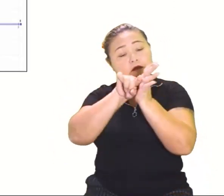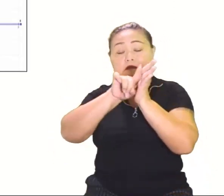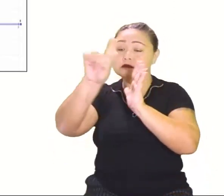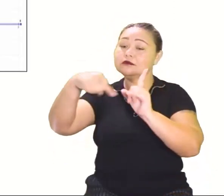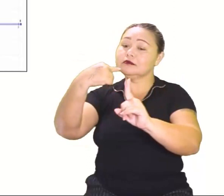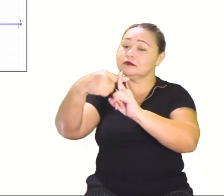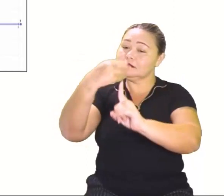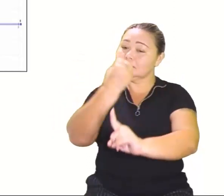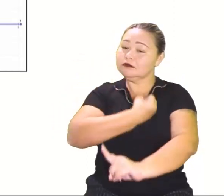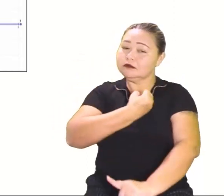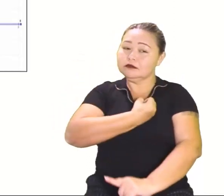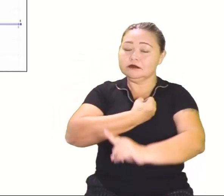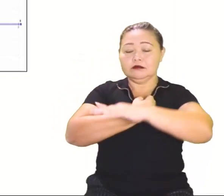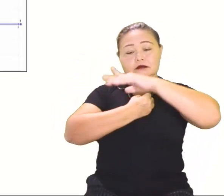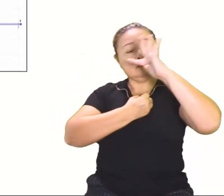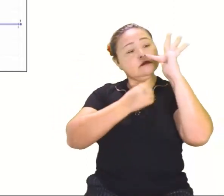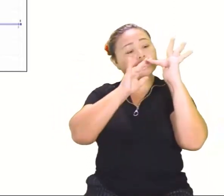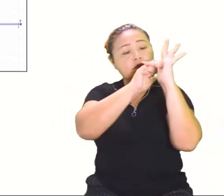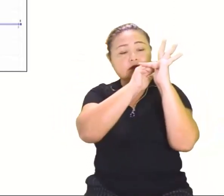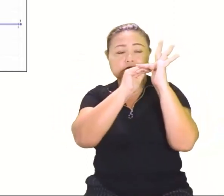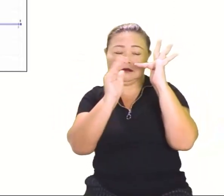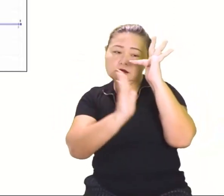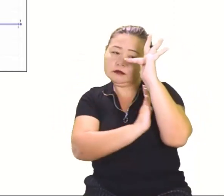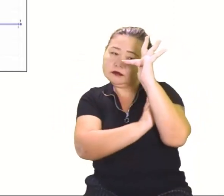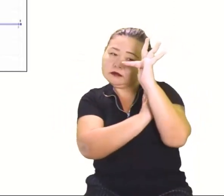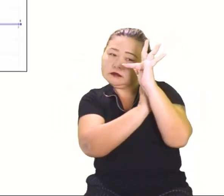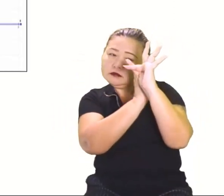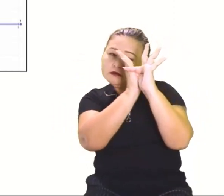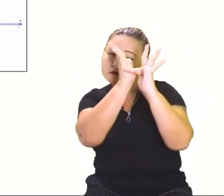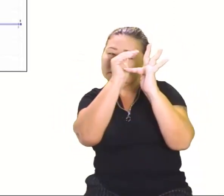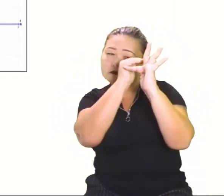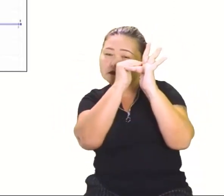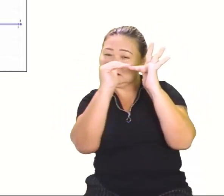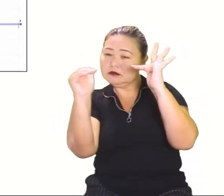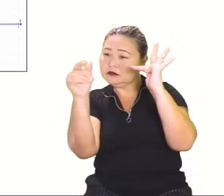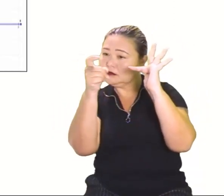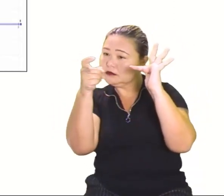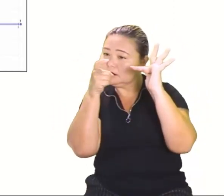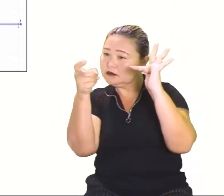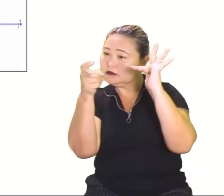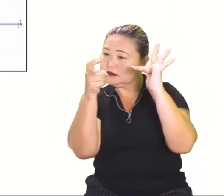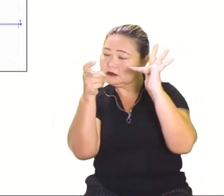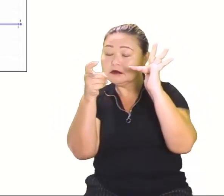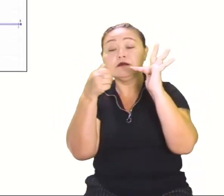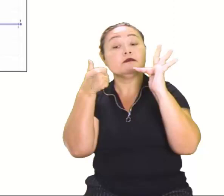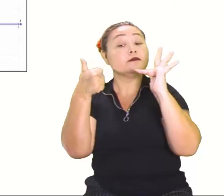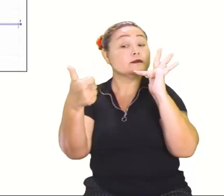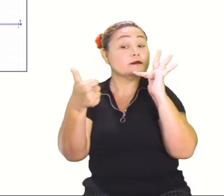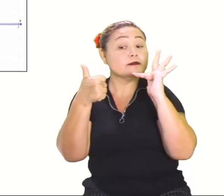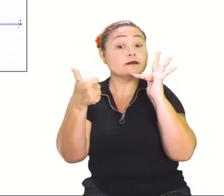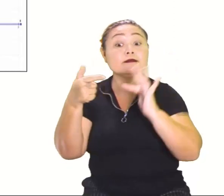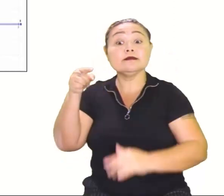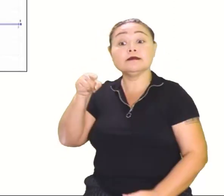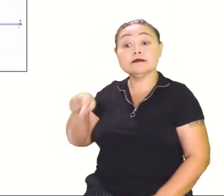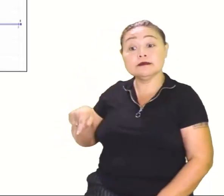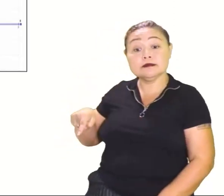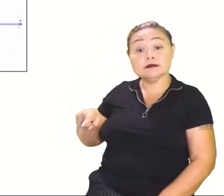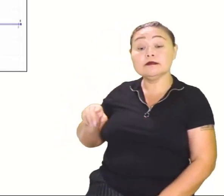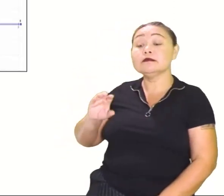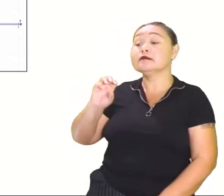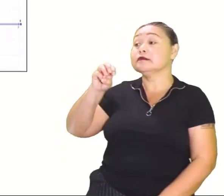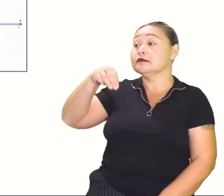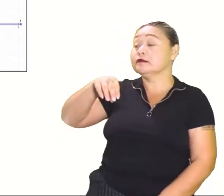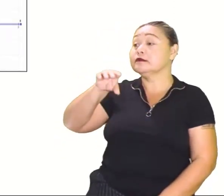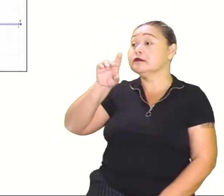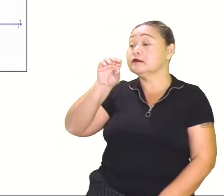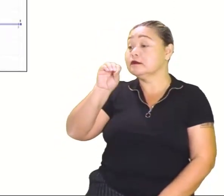valores positivos, passando pela raiz da função, que é o ponto que toca o eixo X. Beleza. E com o módulo,